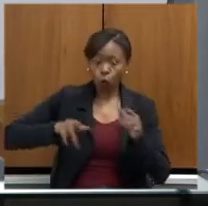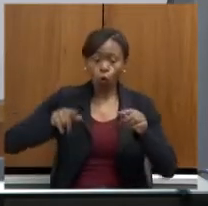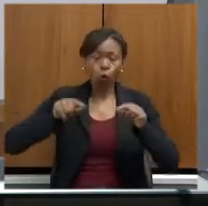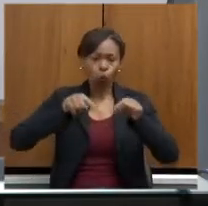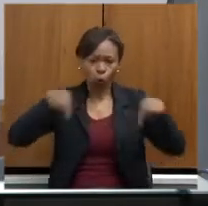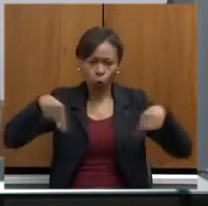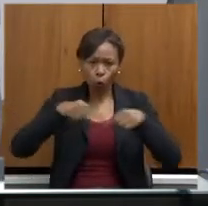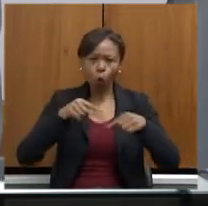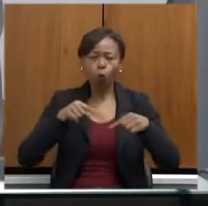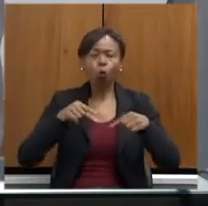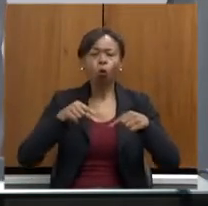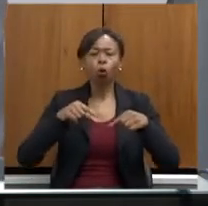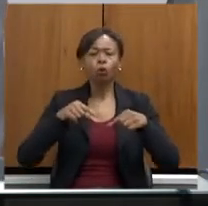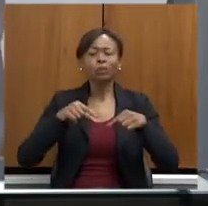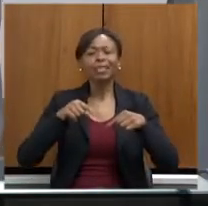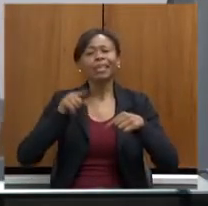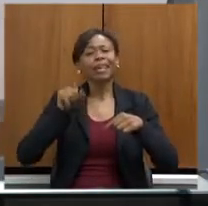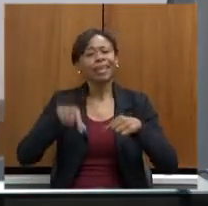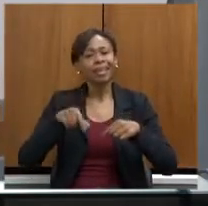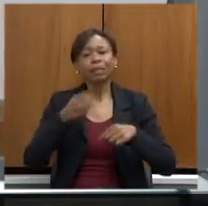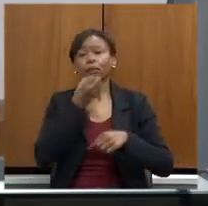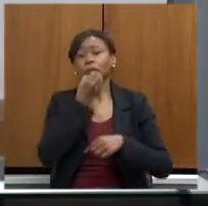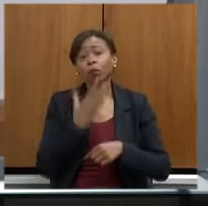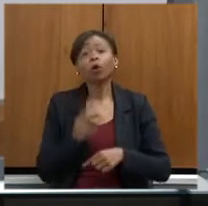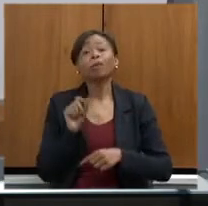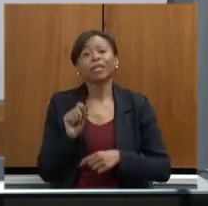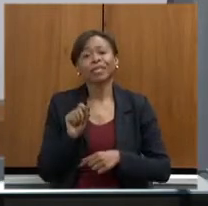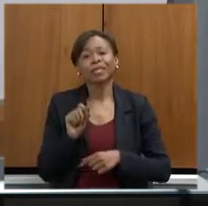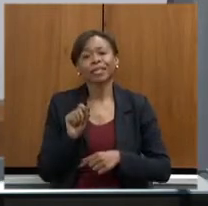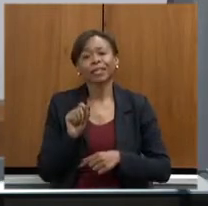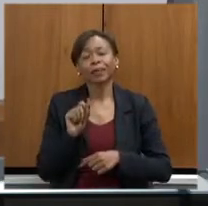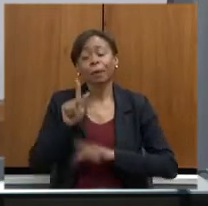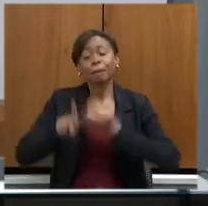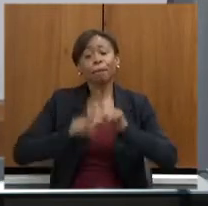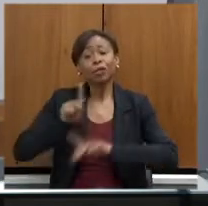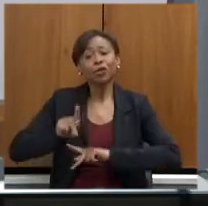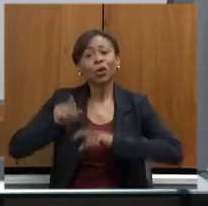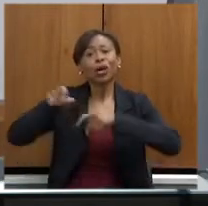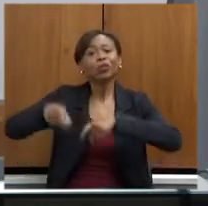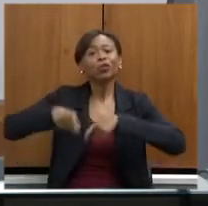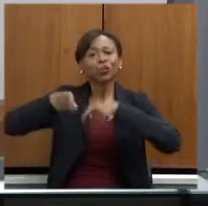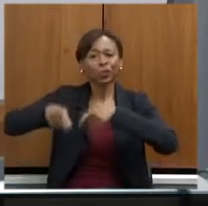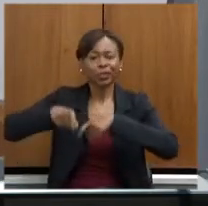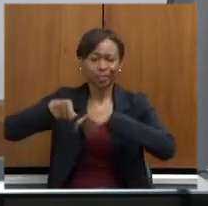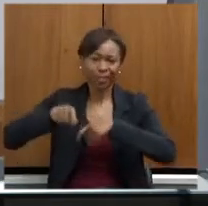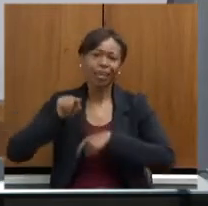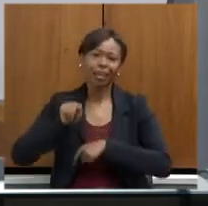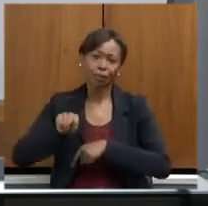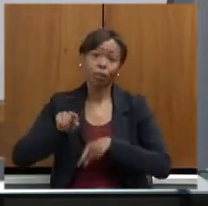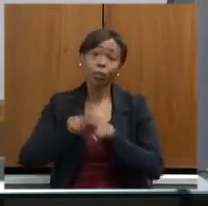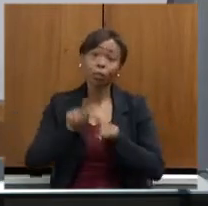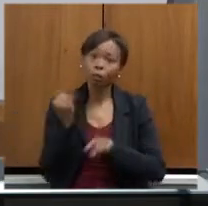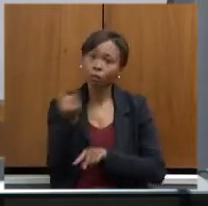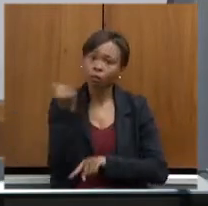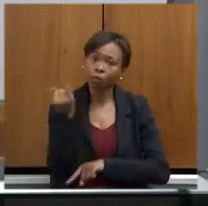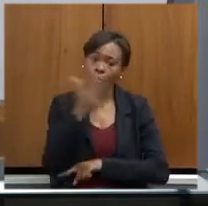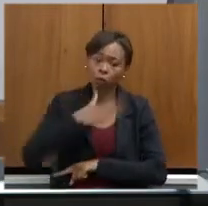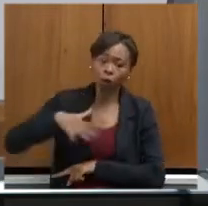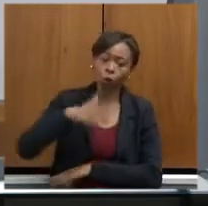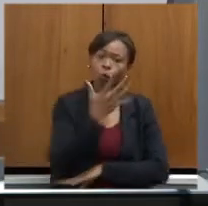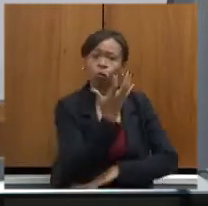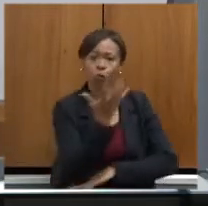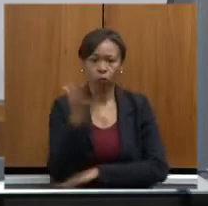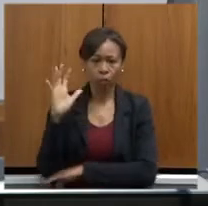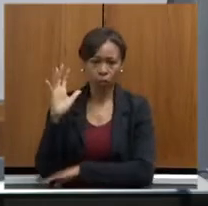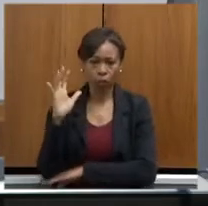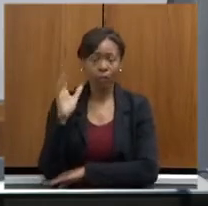realmente ela traz crédito bom do campo ela ela é importante para o meio ambiente porque em quem